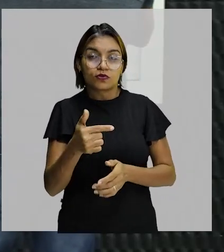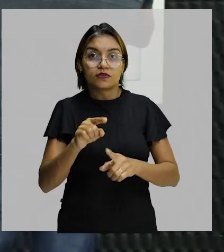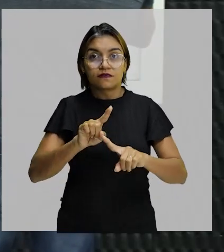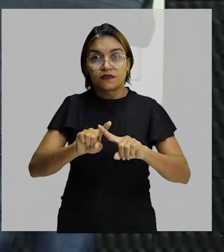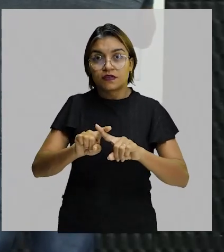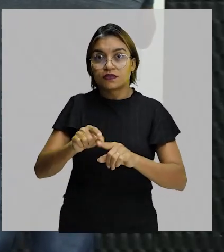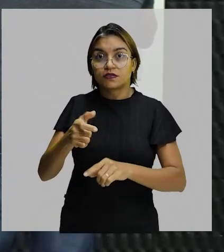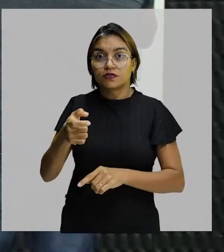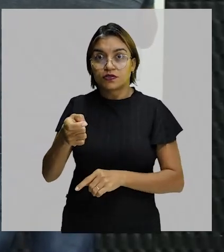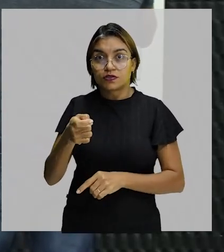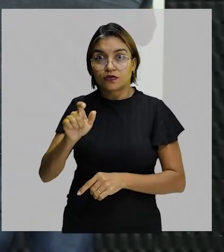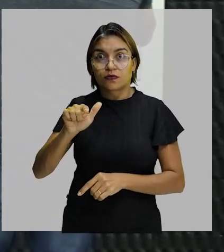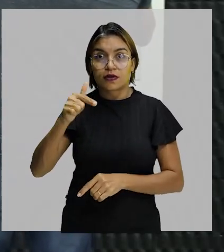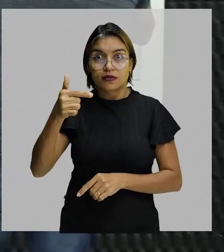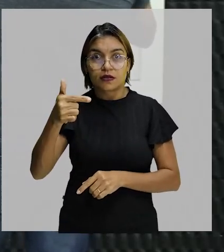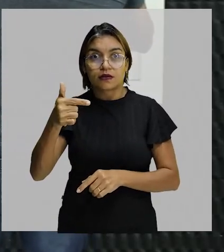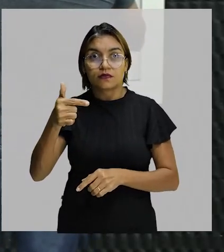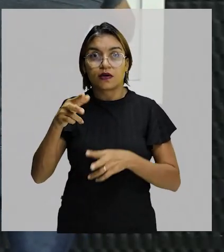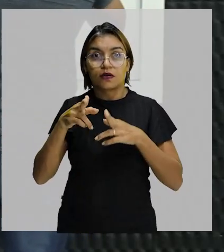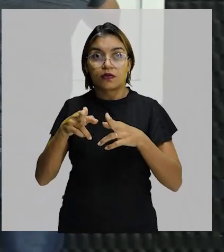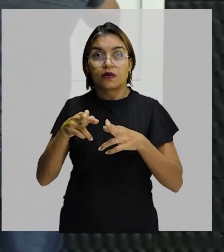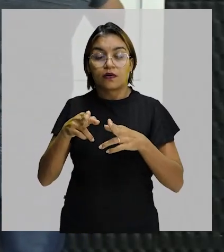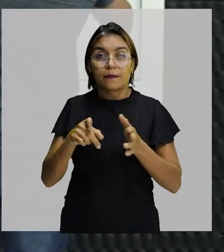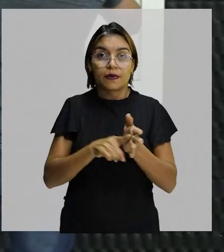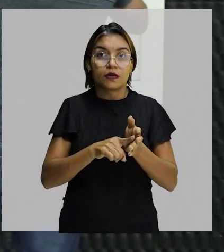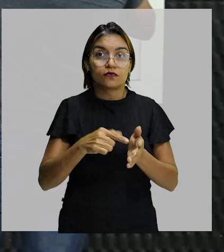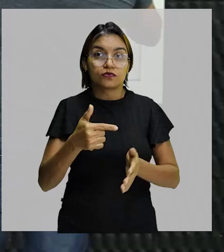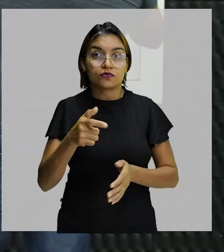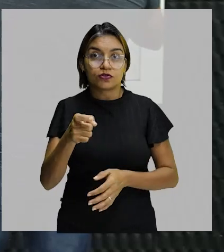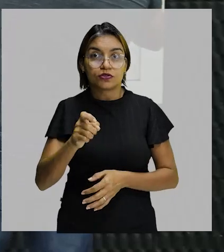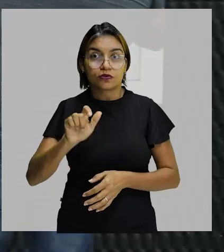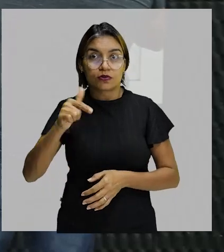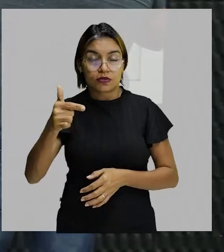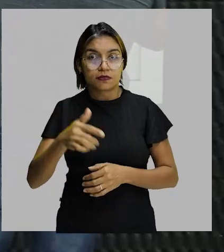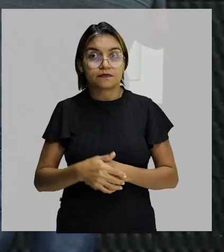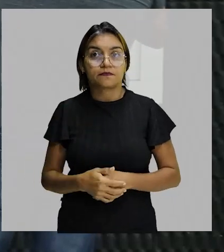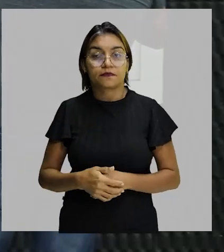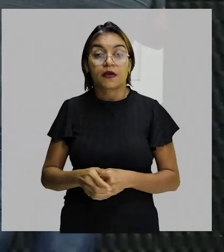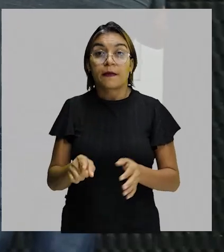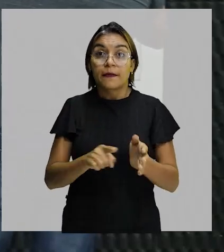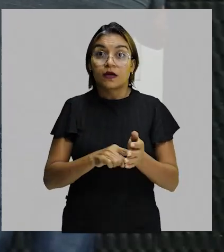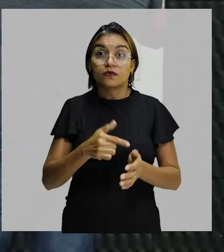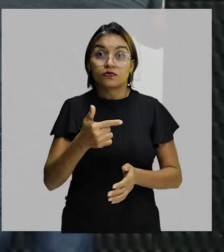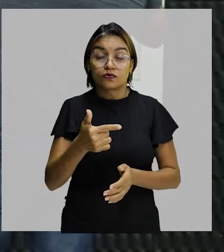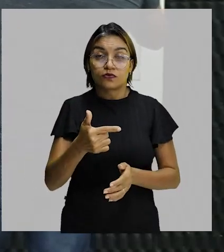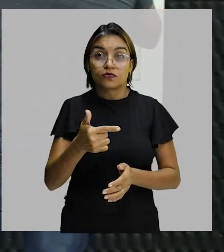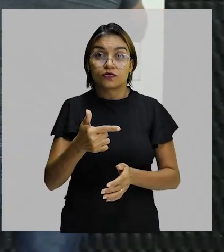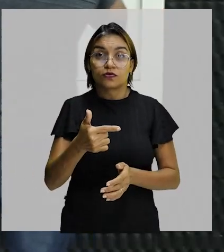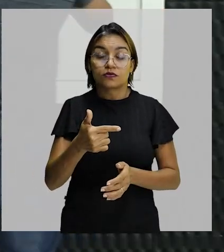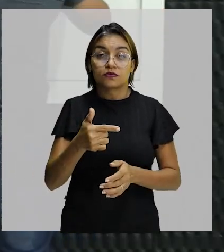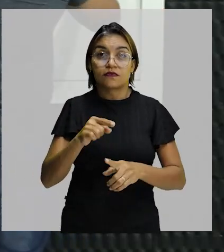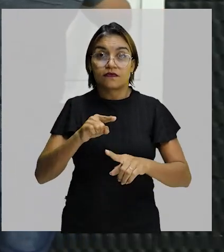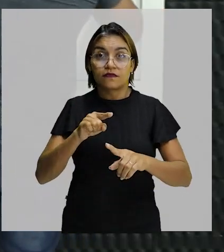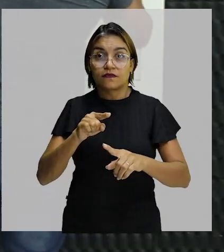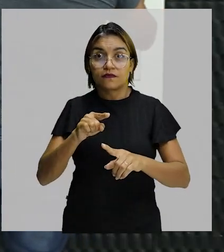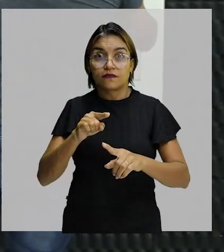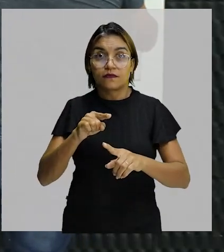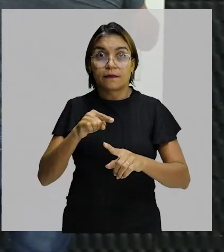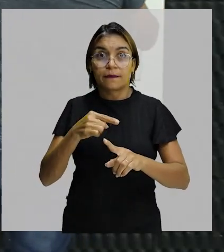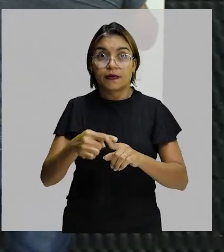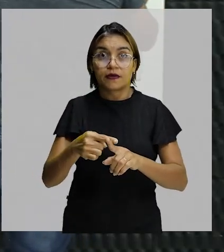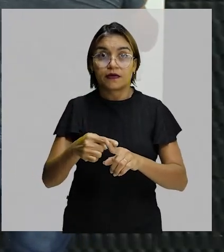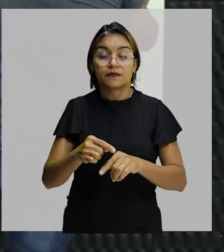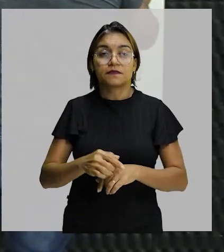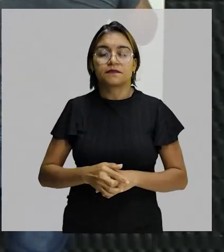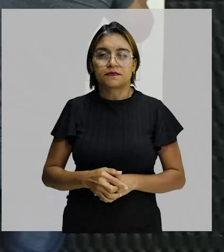dá menos 2x ao quadrado. Menos 2 por 2x dá menos 4x. Menos 2 por mais